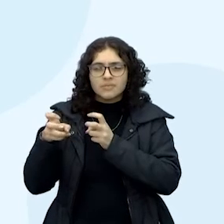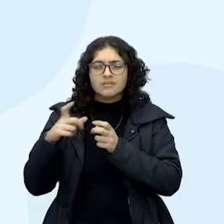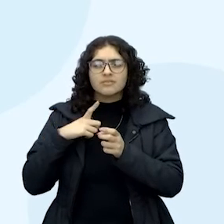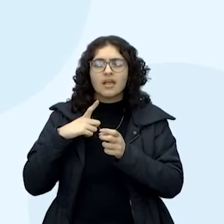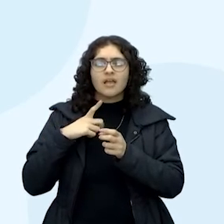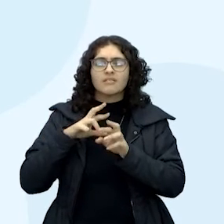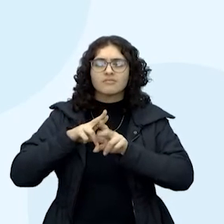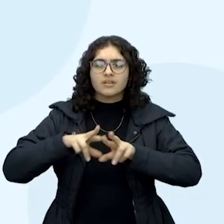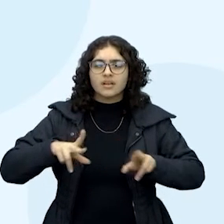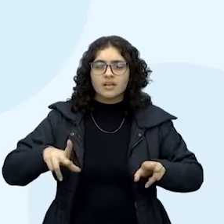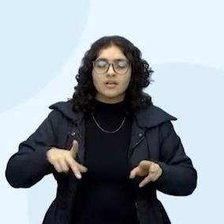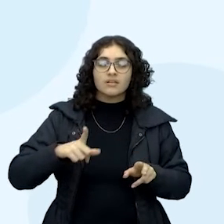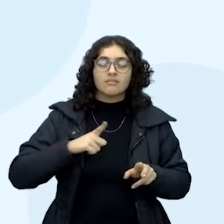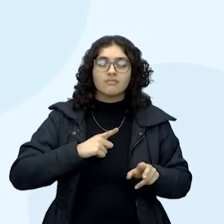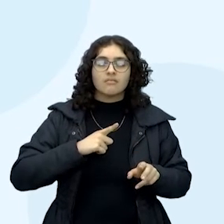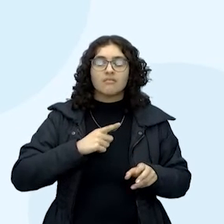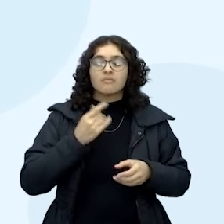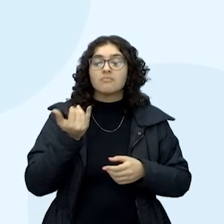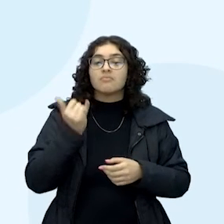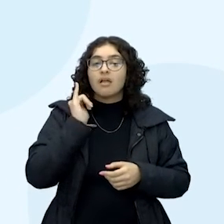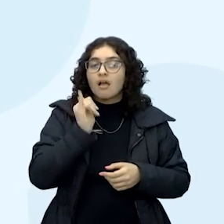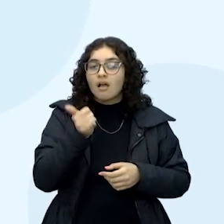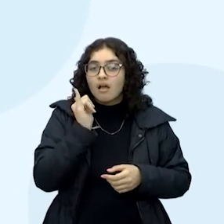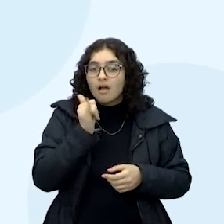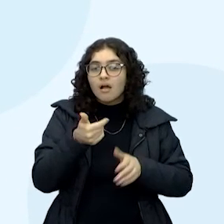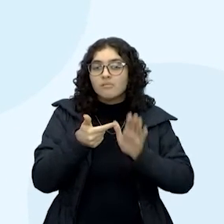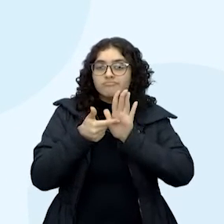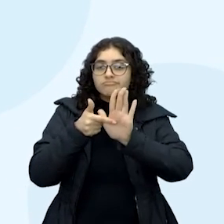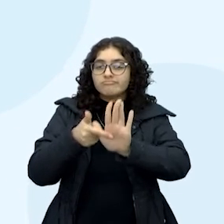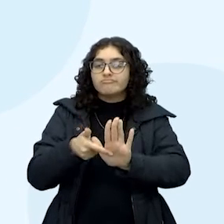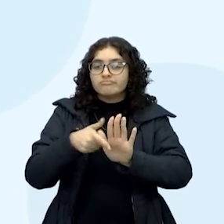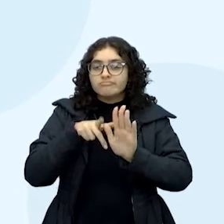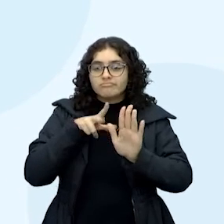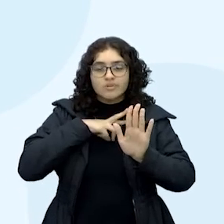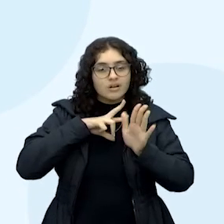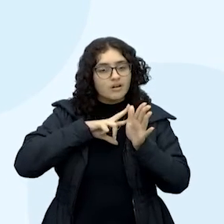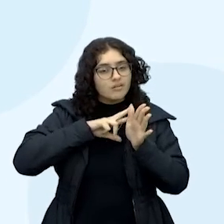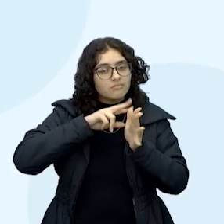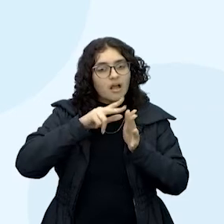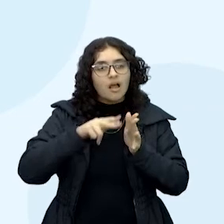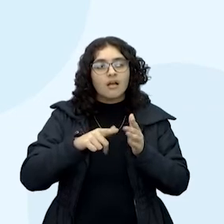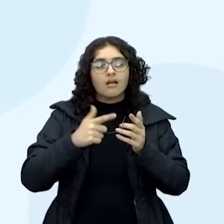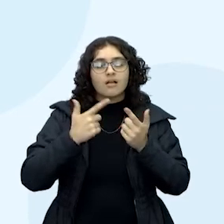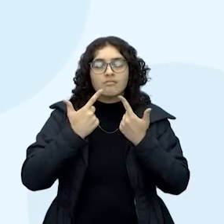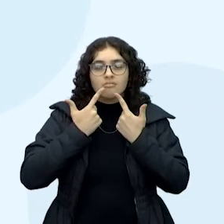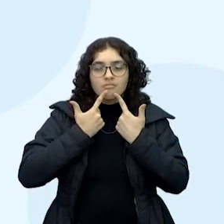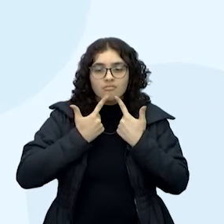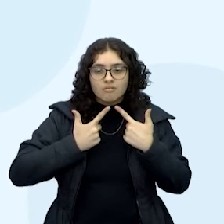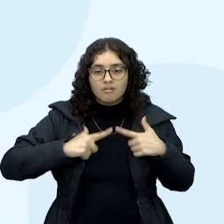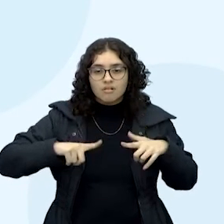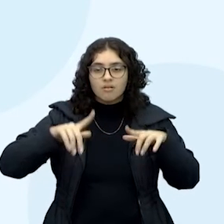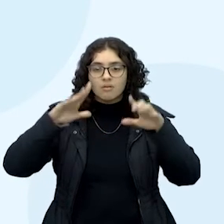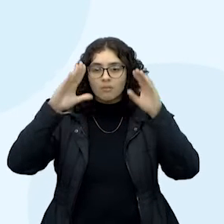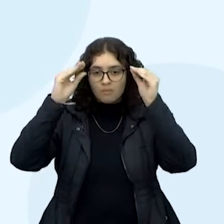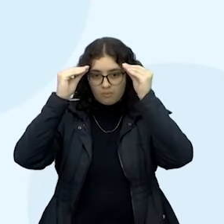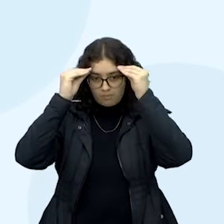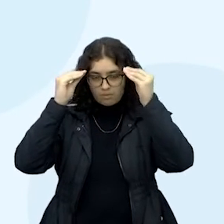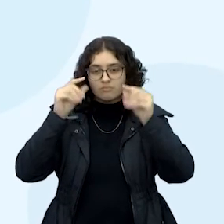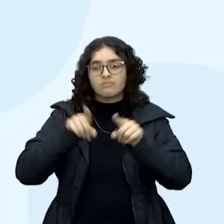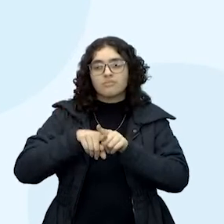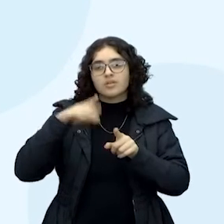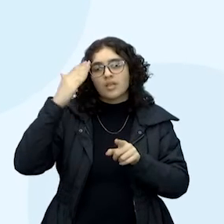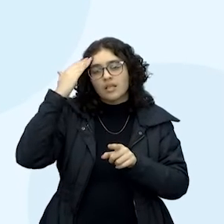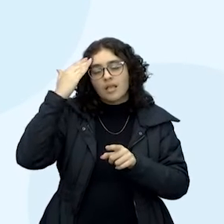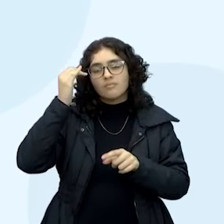comparar diferentes fontes e narrativas expressas em diversas linguagens, com vistas à compreensão de